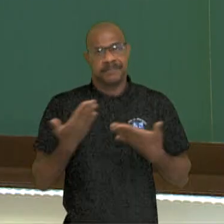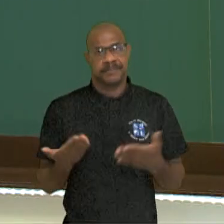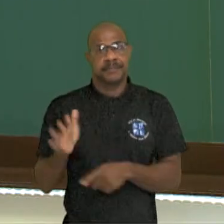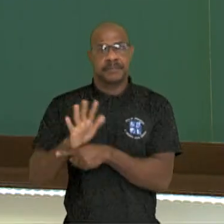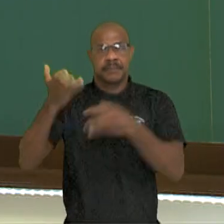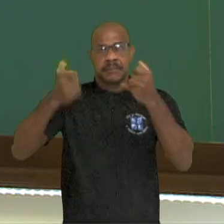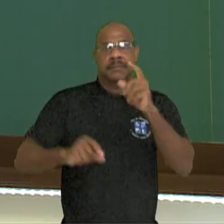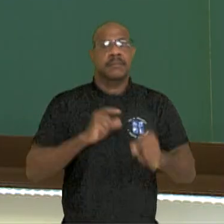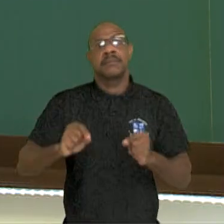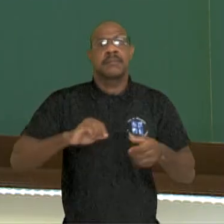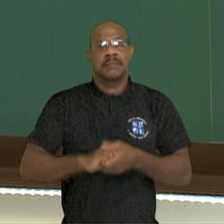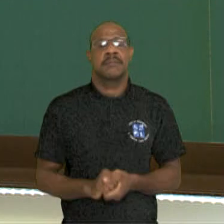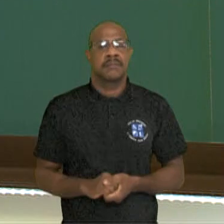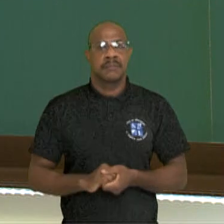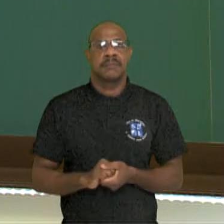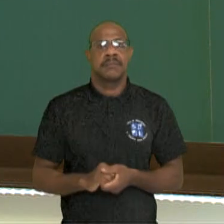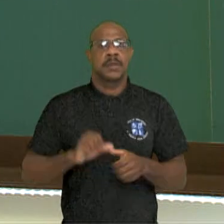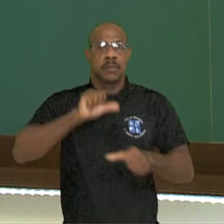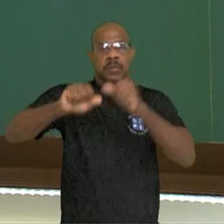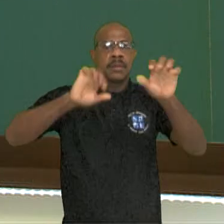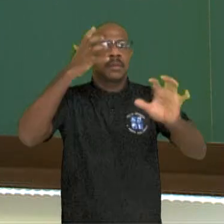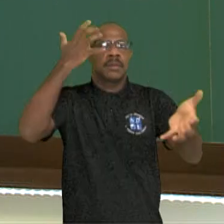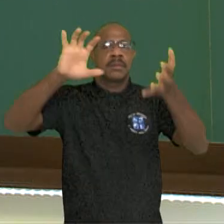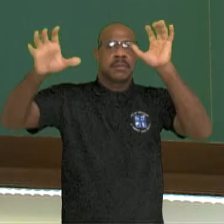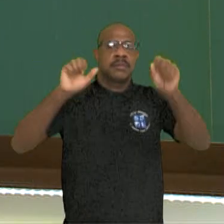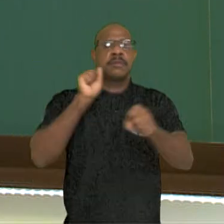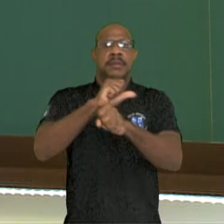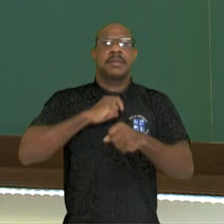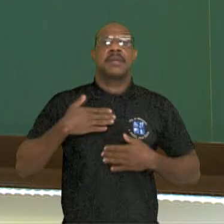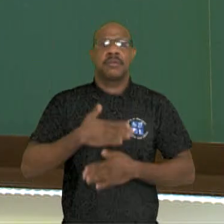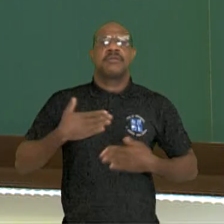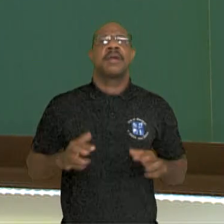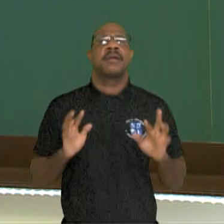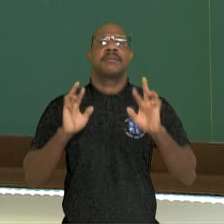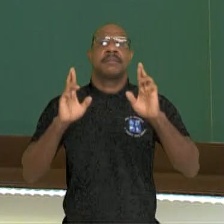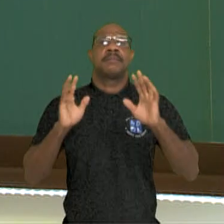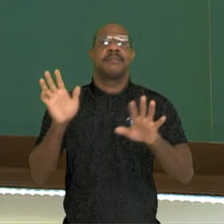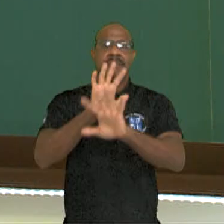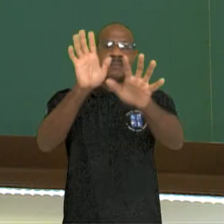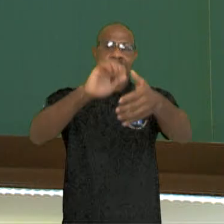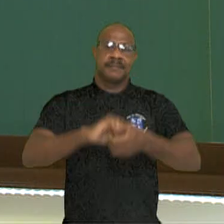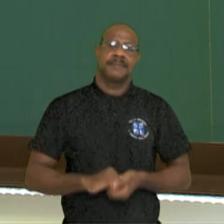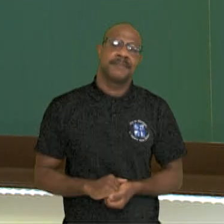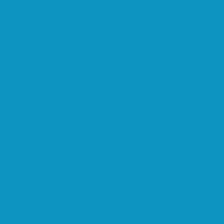Neste vídeo nós falamos sobre mudanças climáticas. Espero que tenham gostado e até breve!